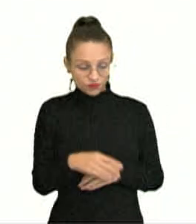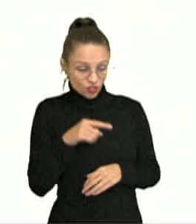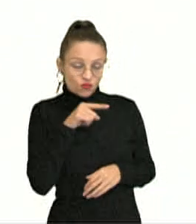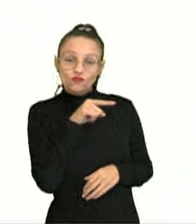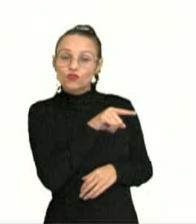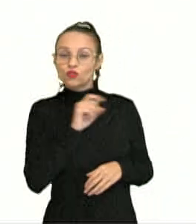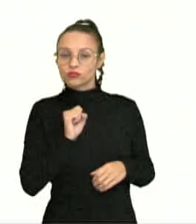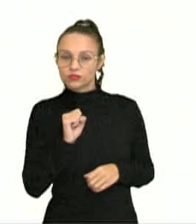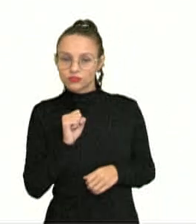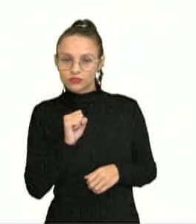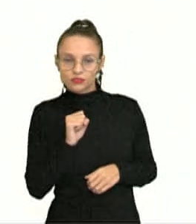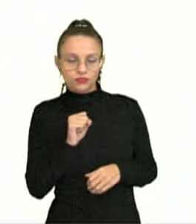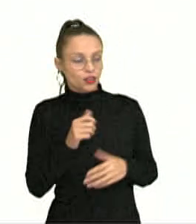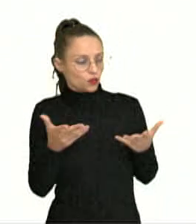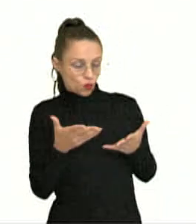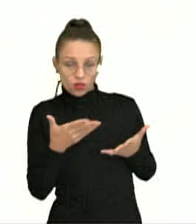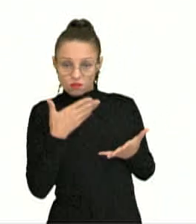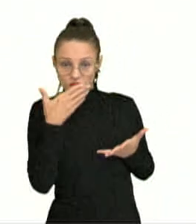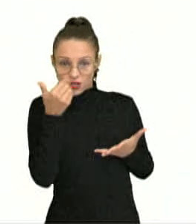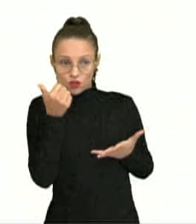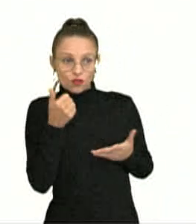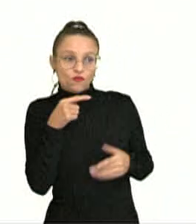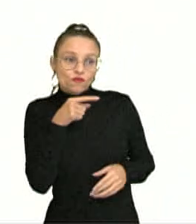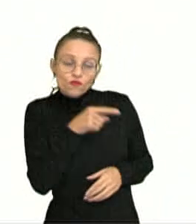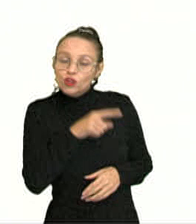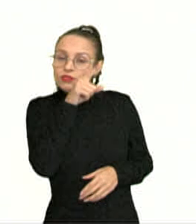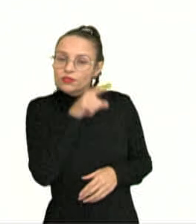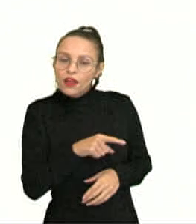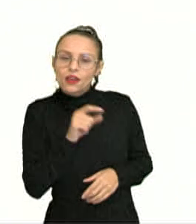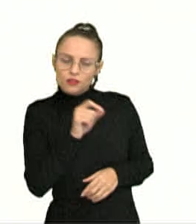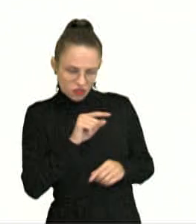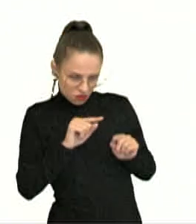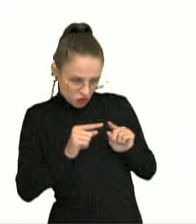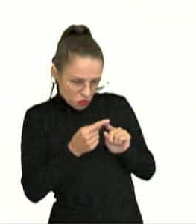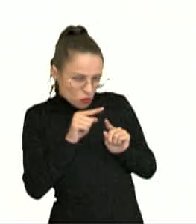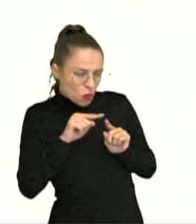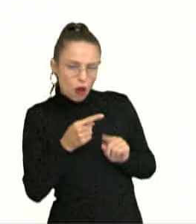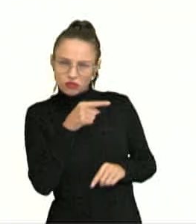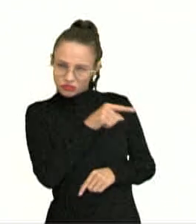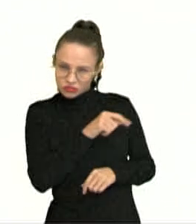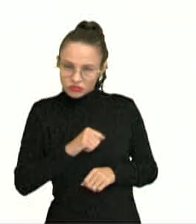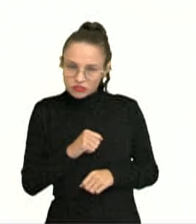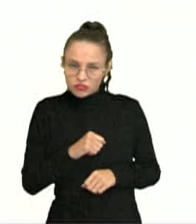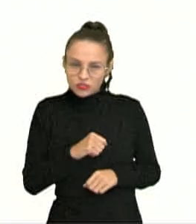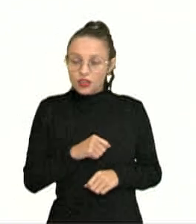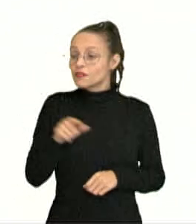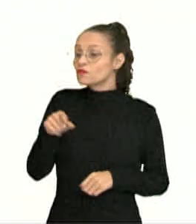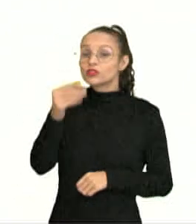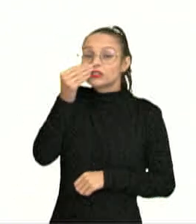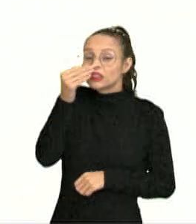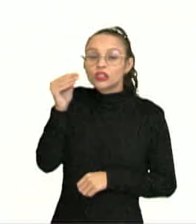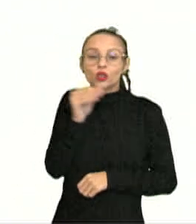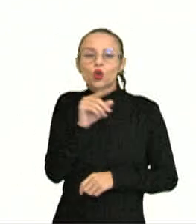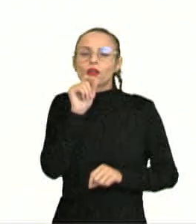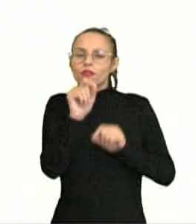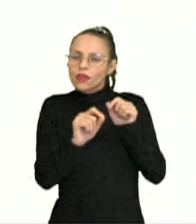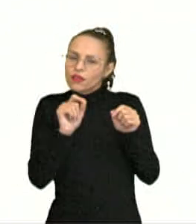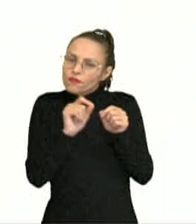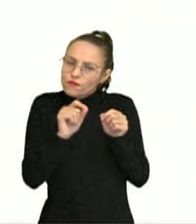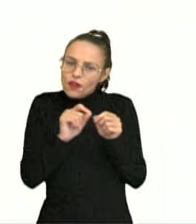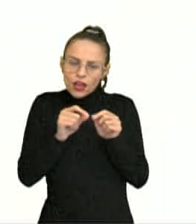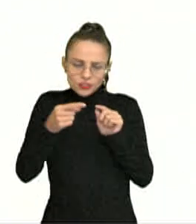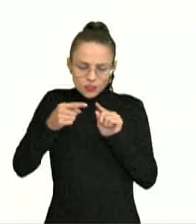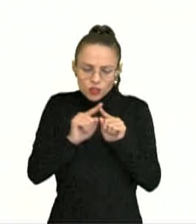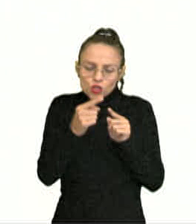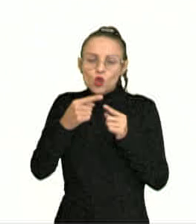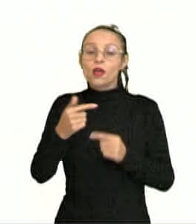Você, agora é melhor, você é que os cose? Você ignora que quem os cose